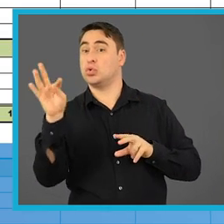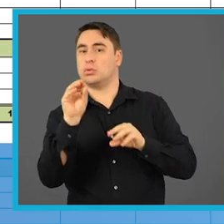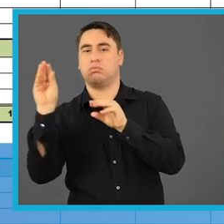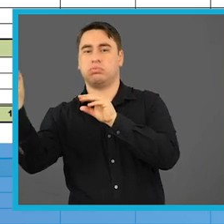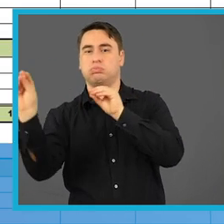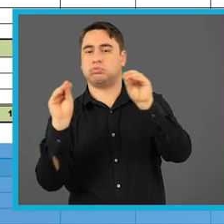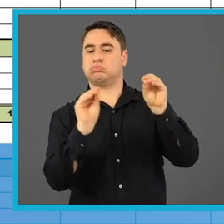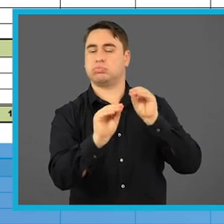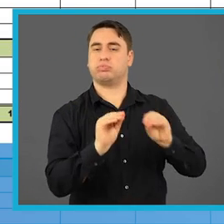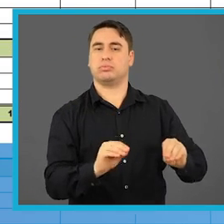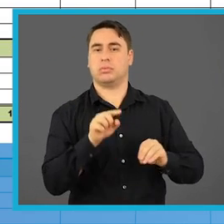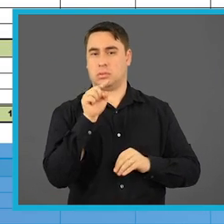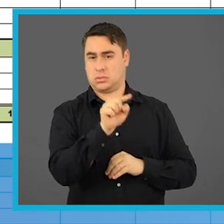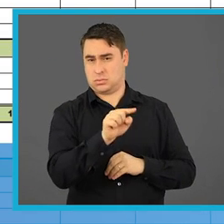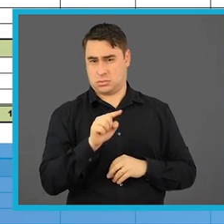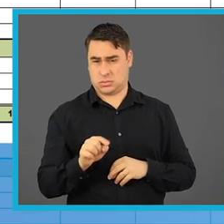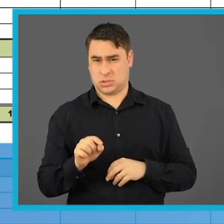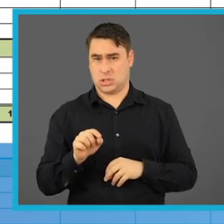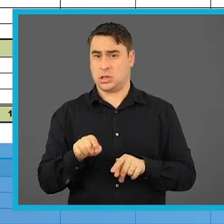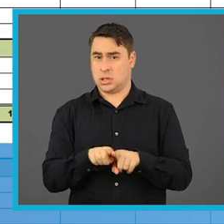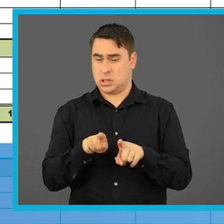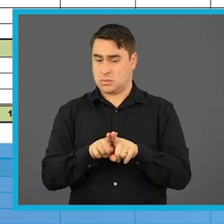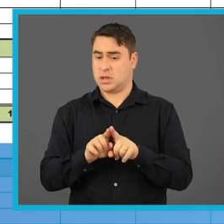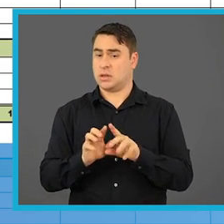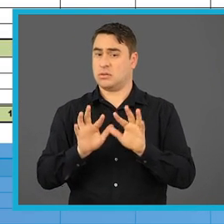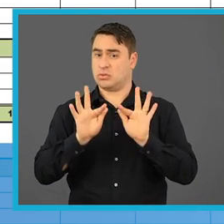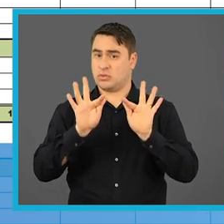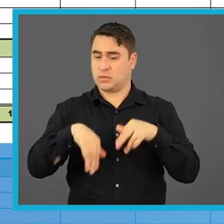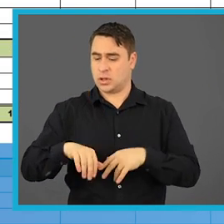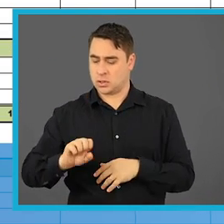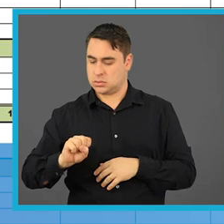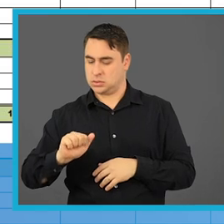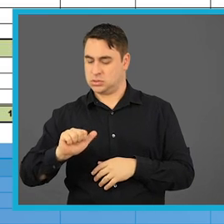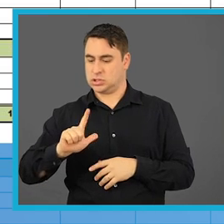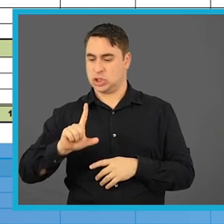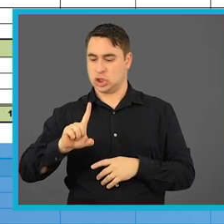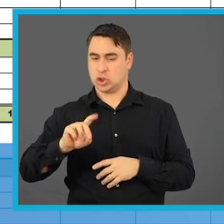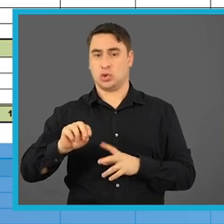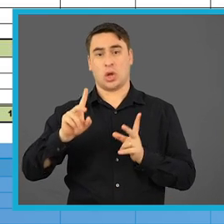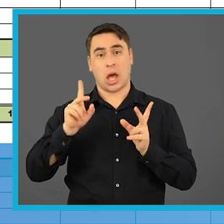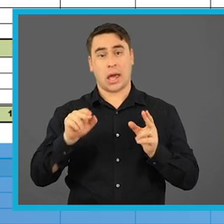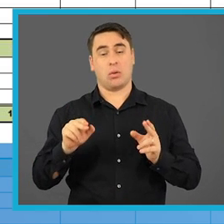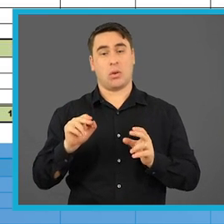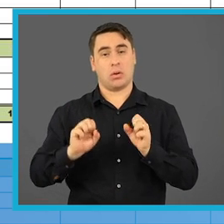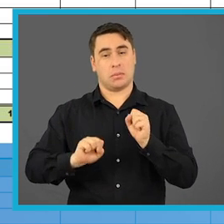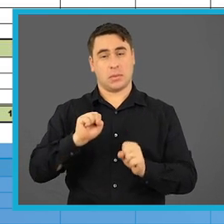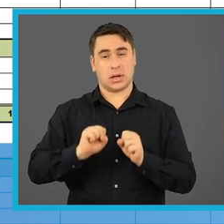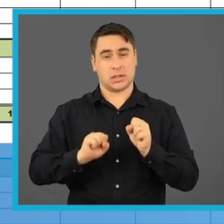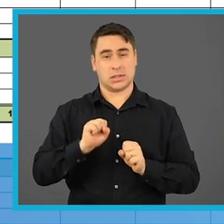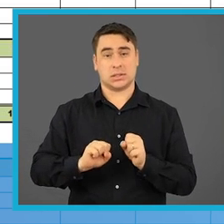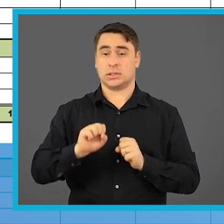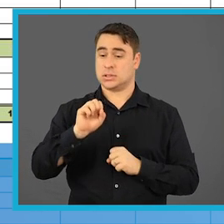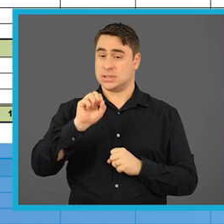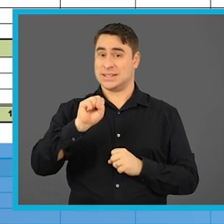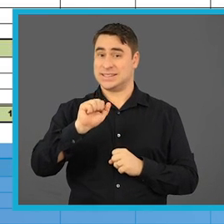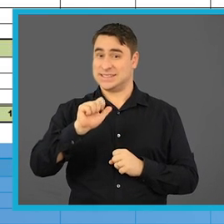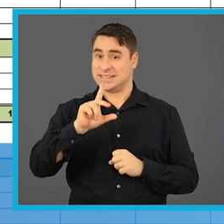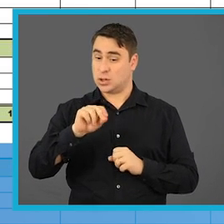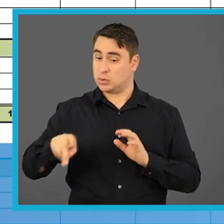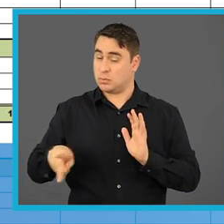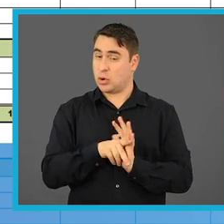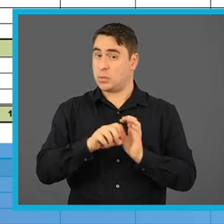estar inseridas as informações aqui. E esse saldo do final do dia é o saldo da sua empresa.